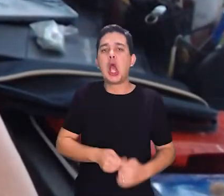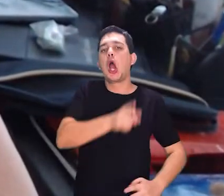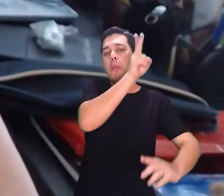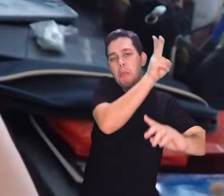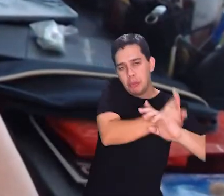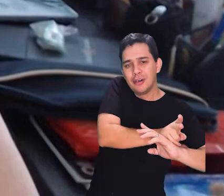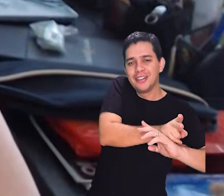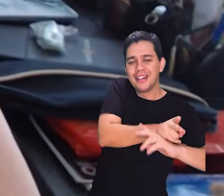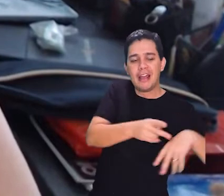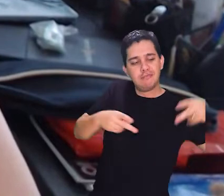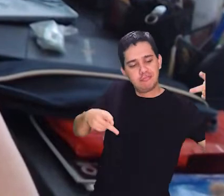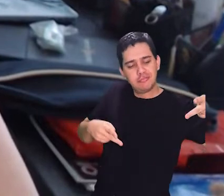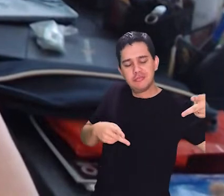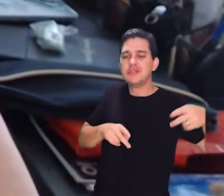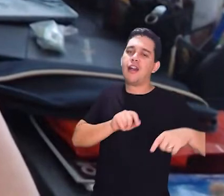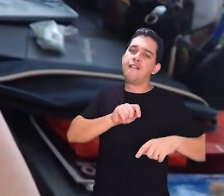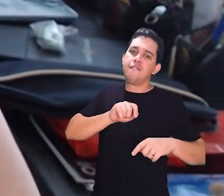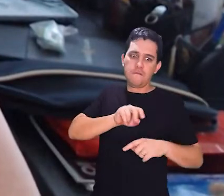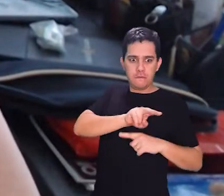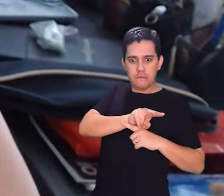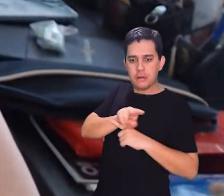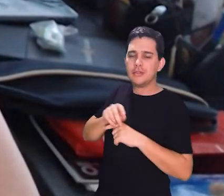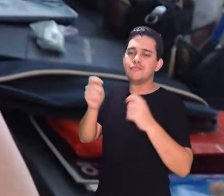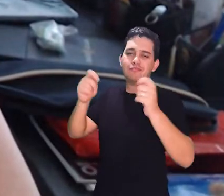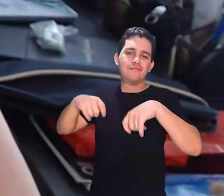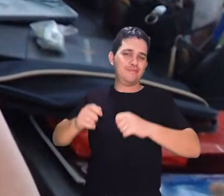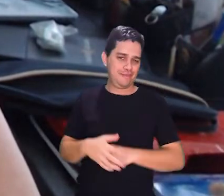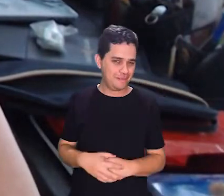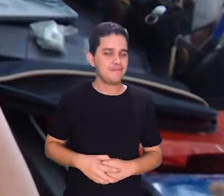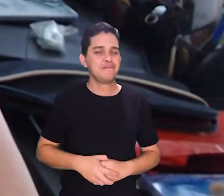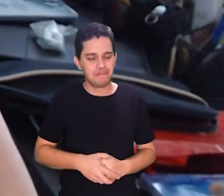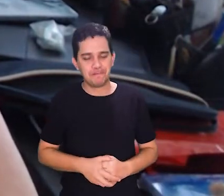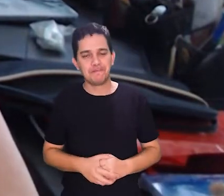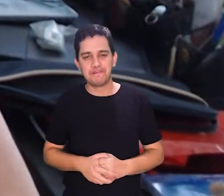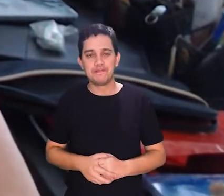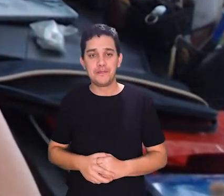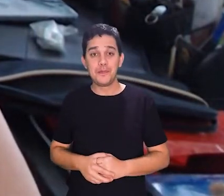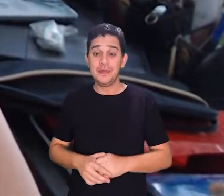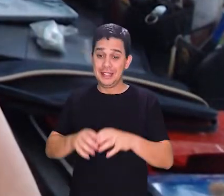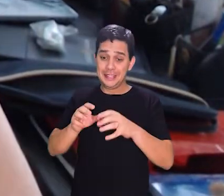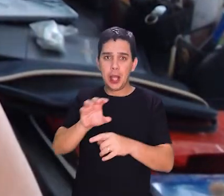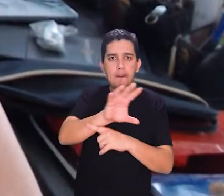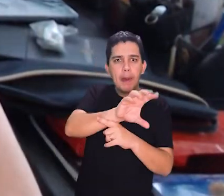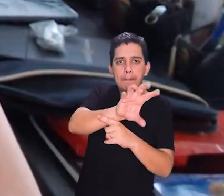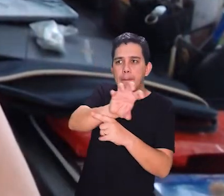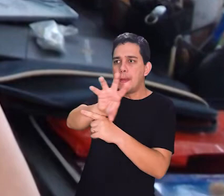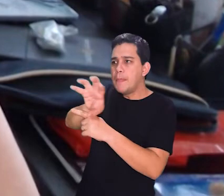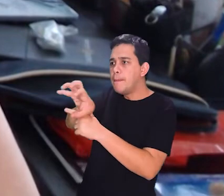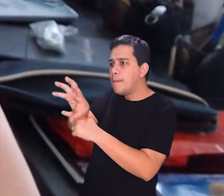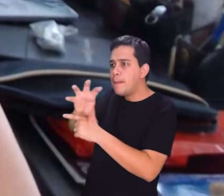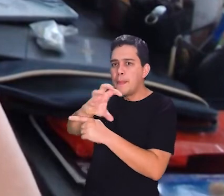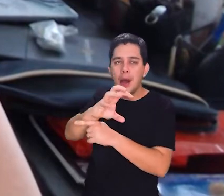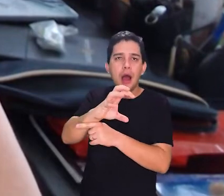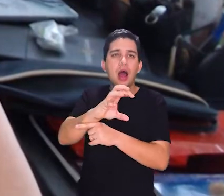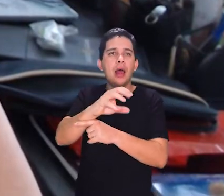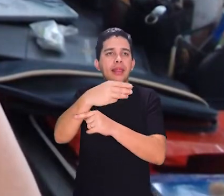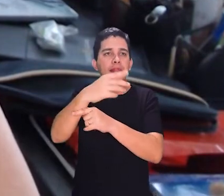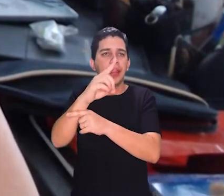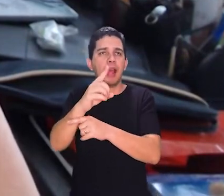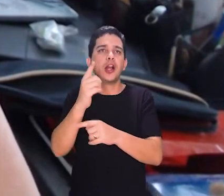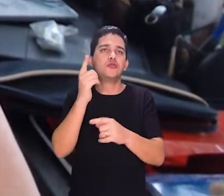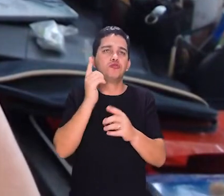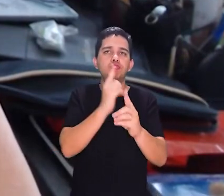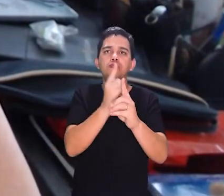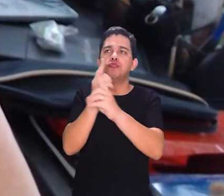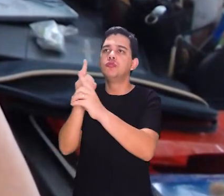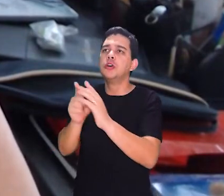pontos cegos, e com isso permite que a gente acompanhe né? E numa eventualidade